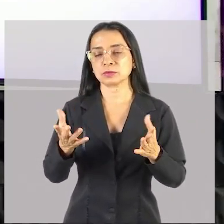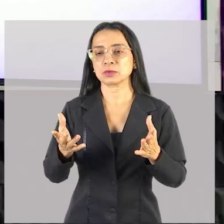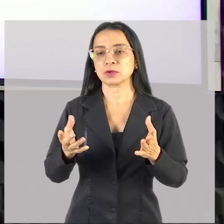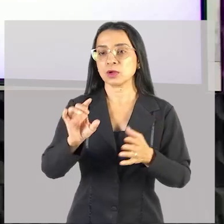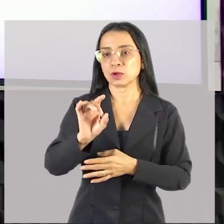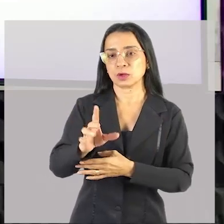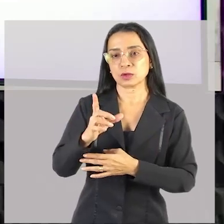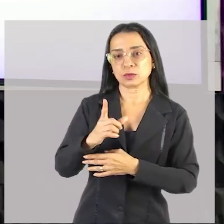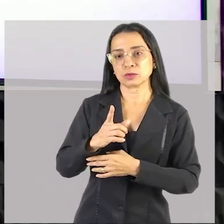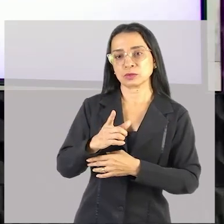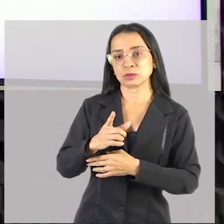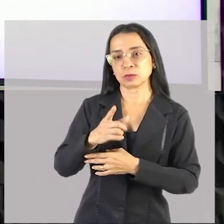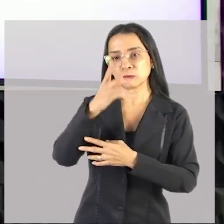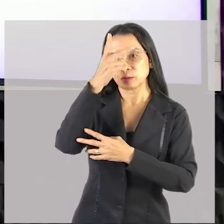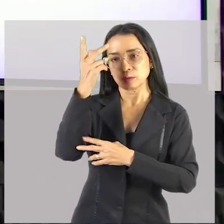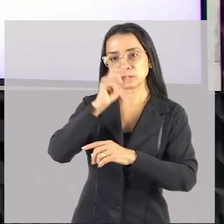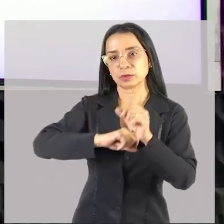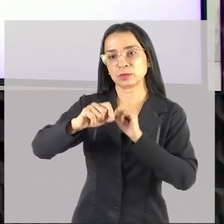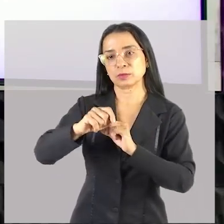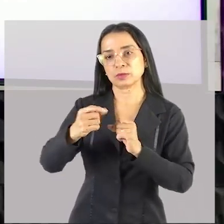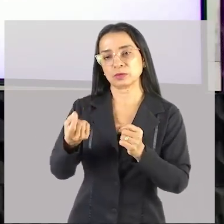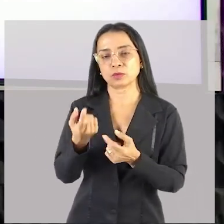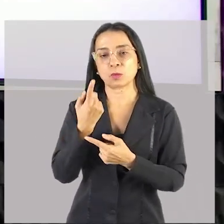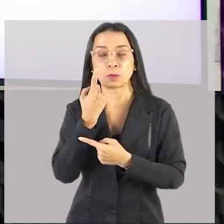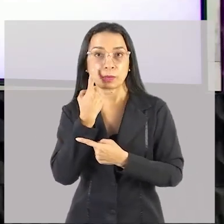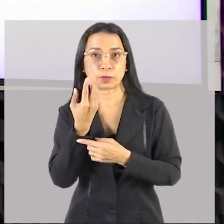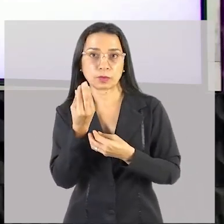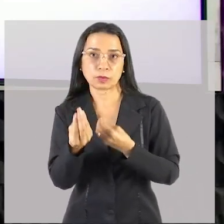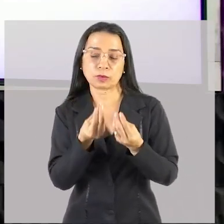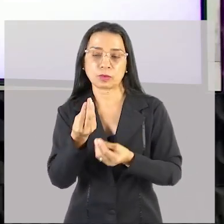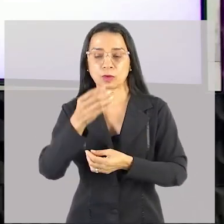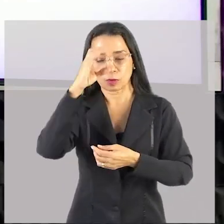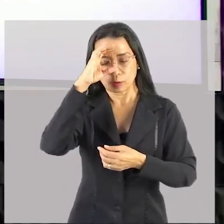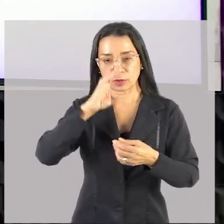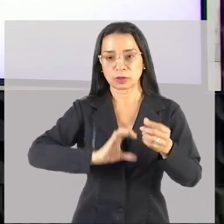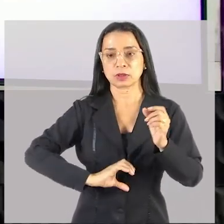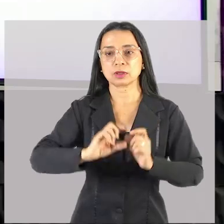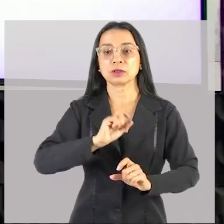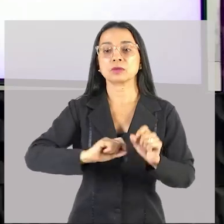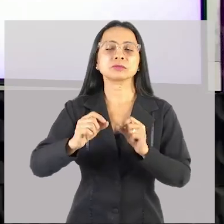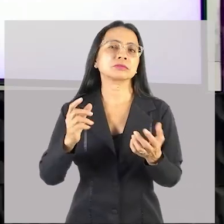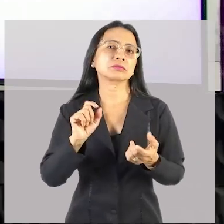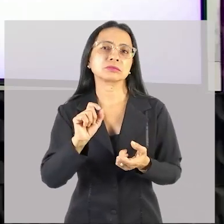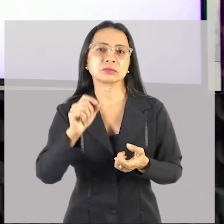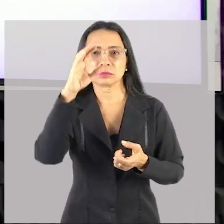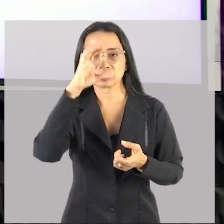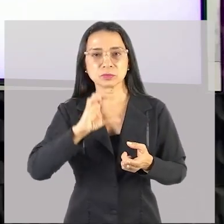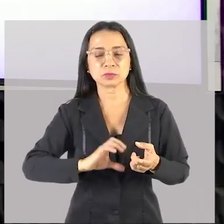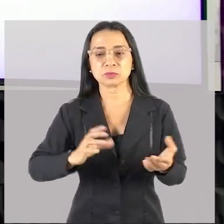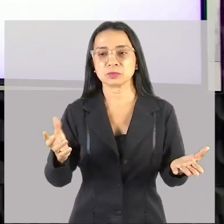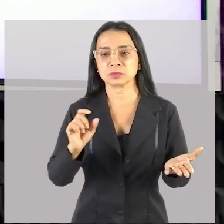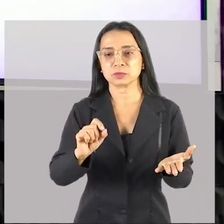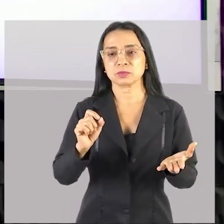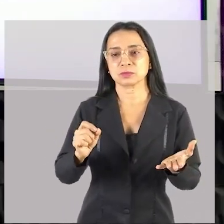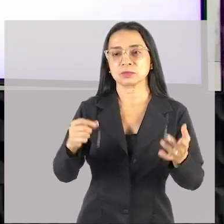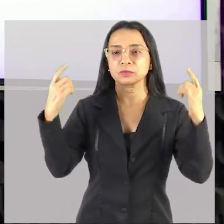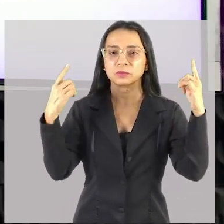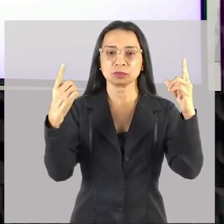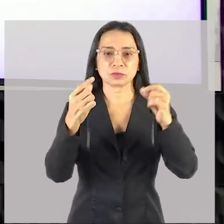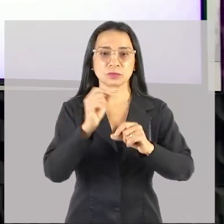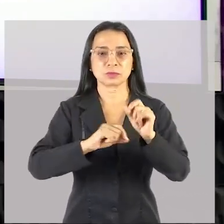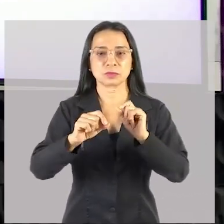tão somente aqueles indivíduos considerados cidadãos. Né? Então, lembrando, quem são esses cidadãos, né,